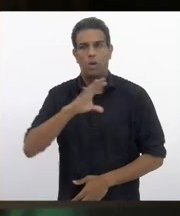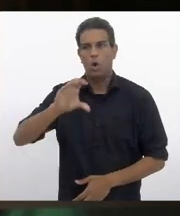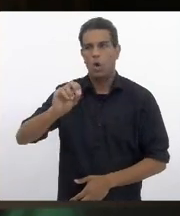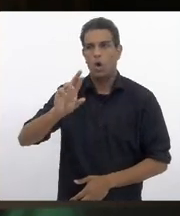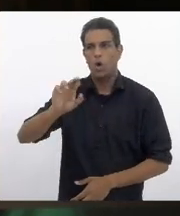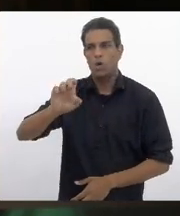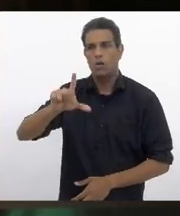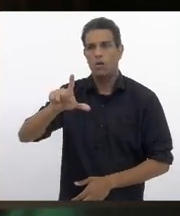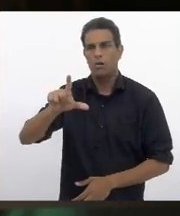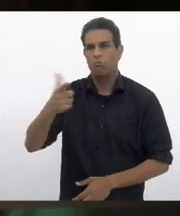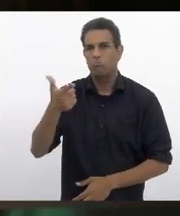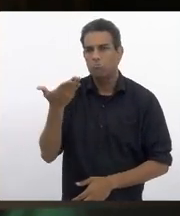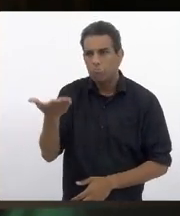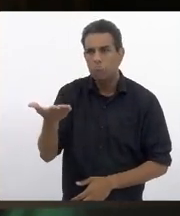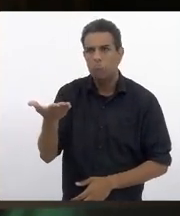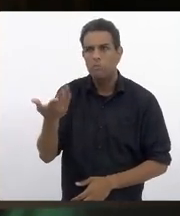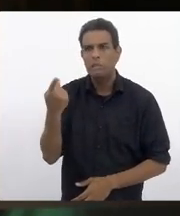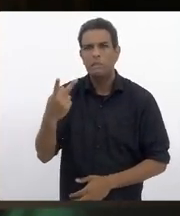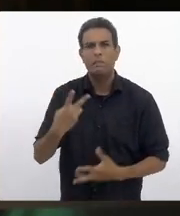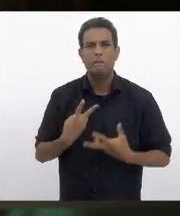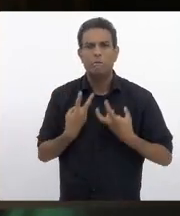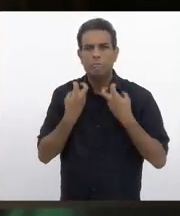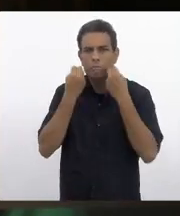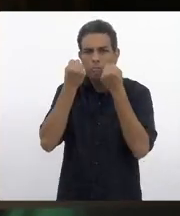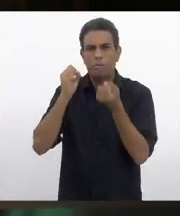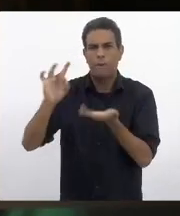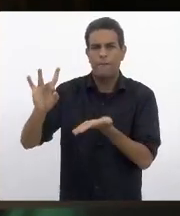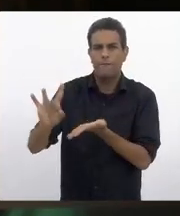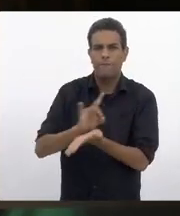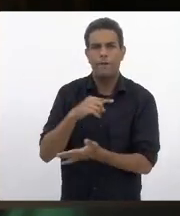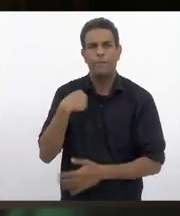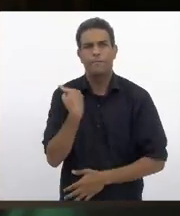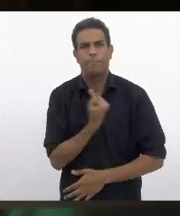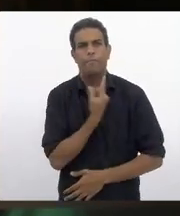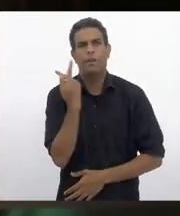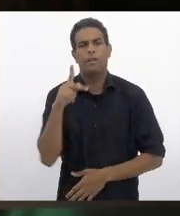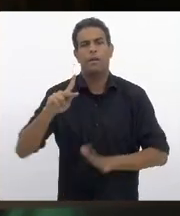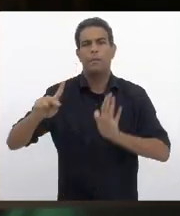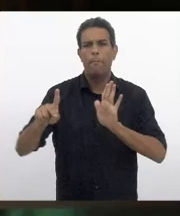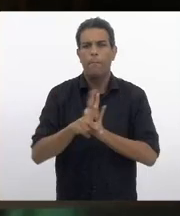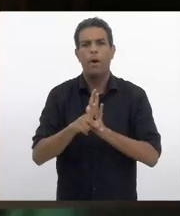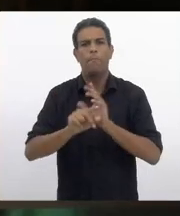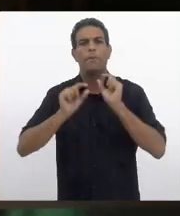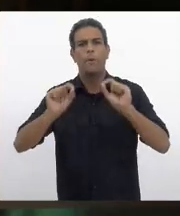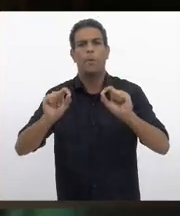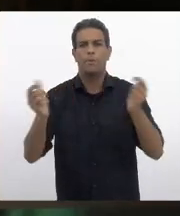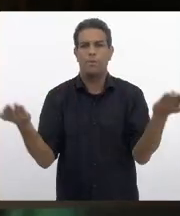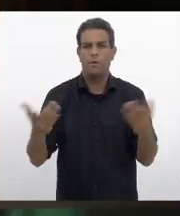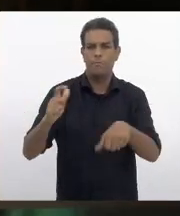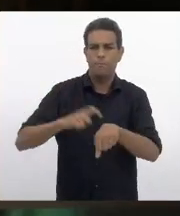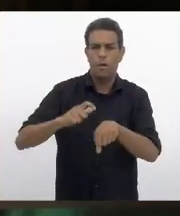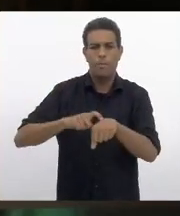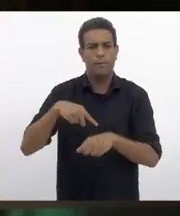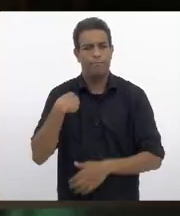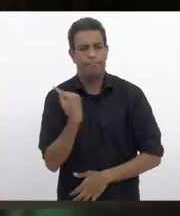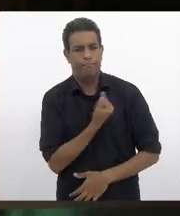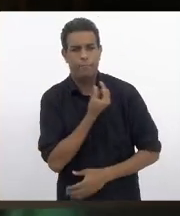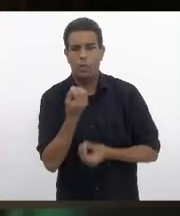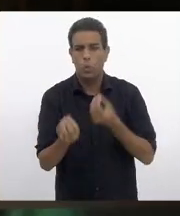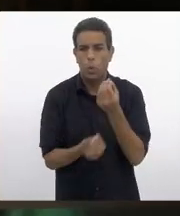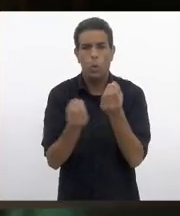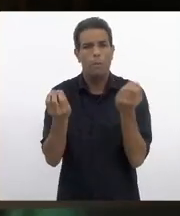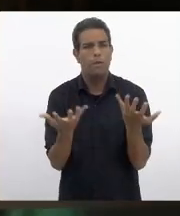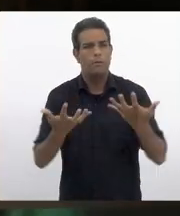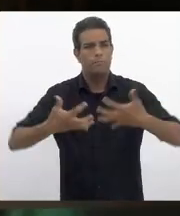nada, a não ser na sua arrogância, na sua prepotência. E aí eu vejo, sim, hoje, oficiais que realmente olham o